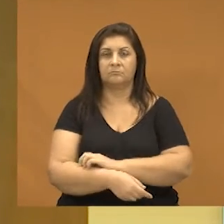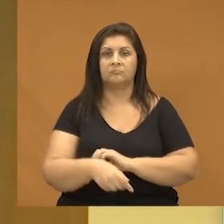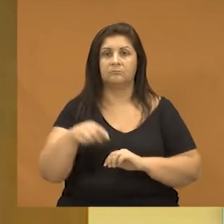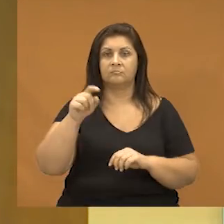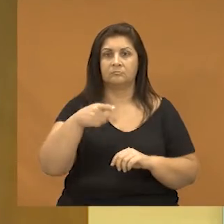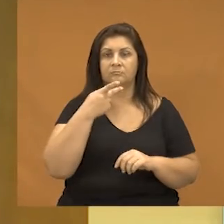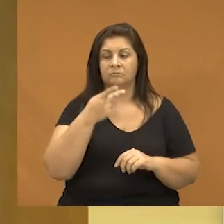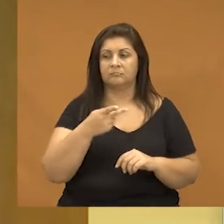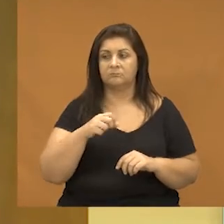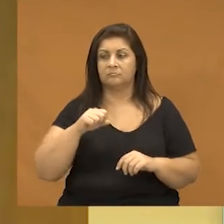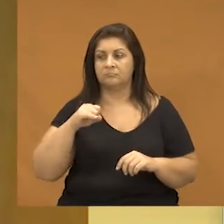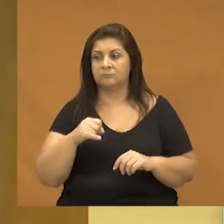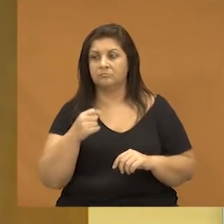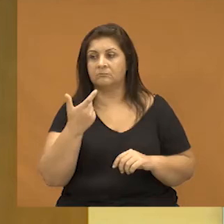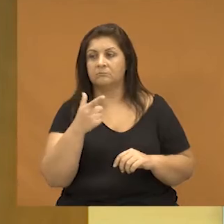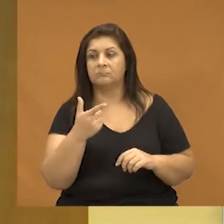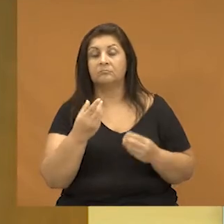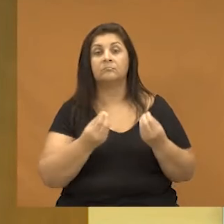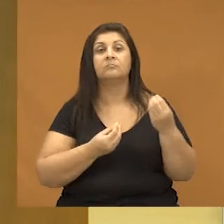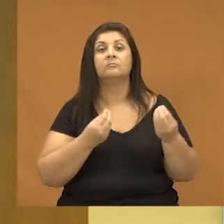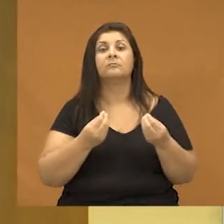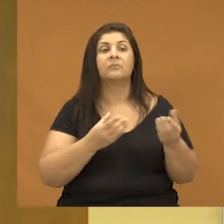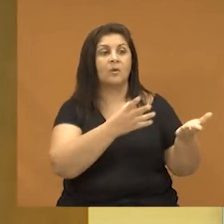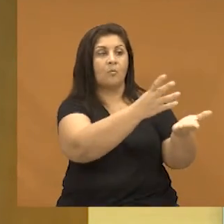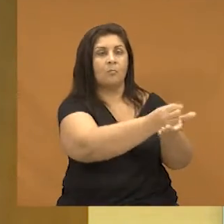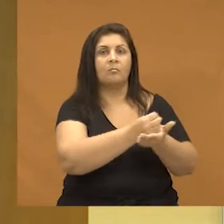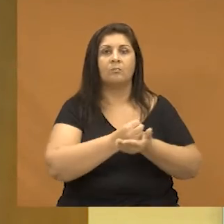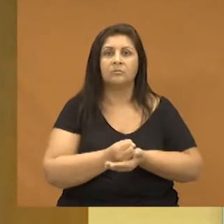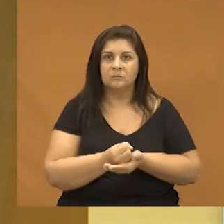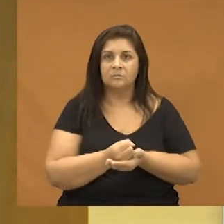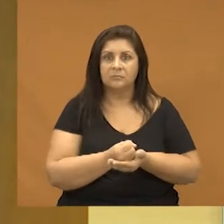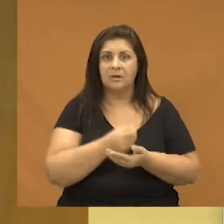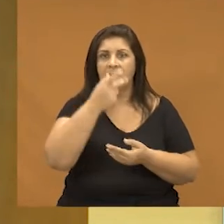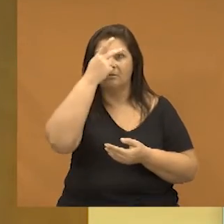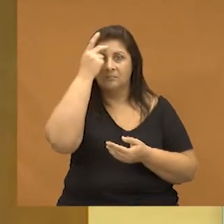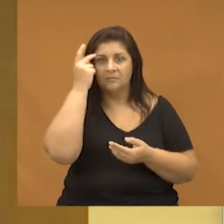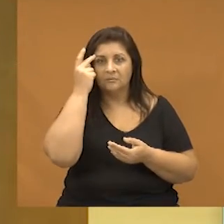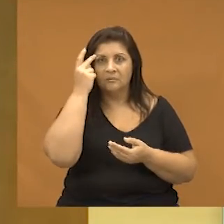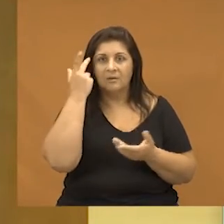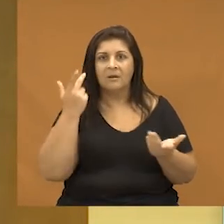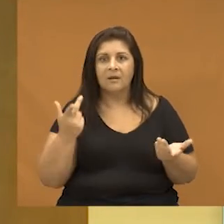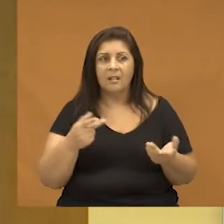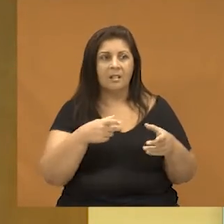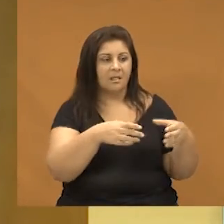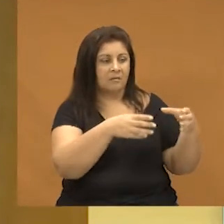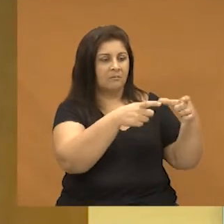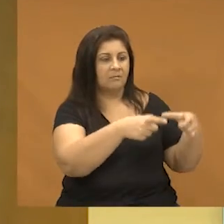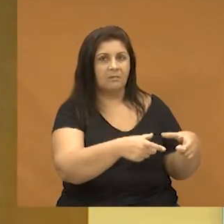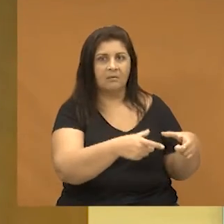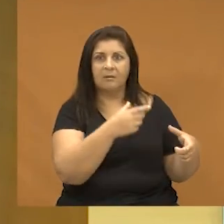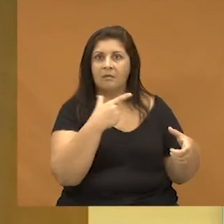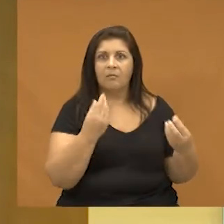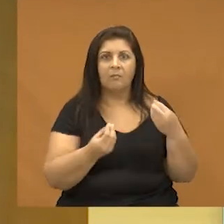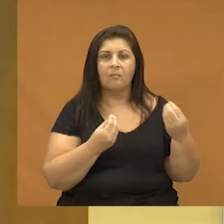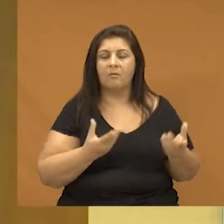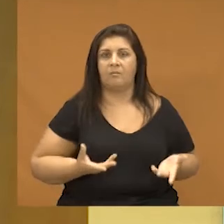tiver condições de buscar e salvar a vida, o Porto Velho está perdido. Mas nós temos esperança que esse ano vai